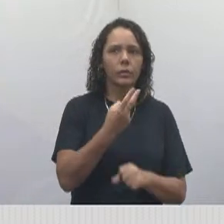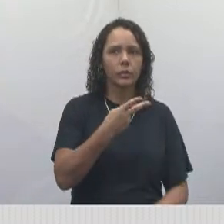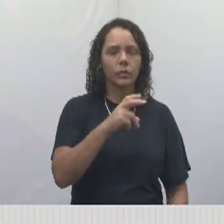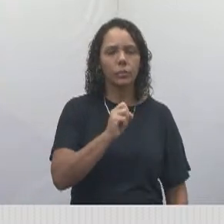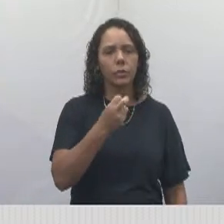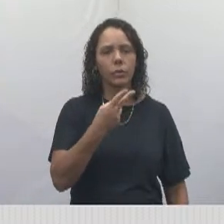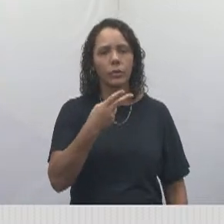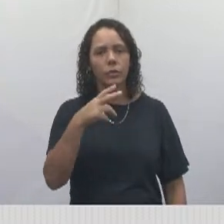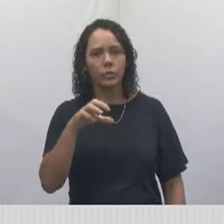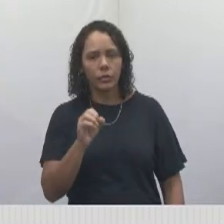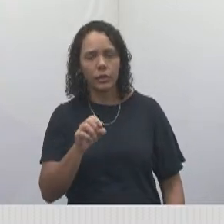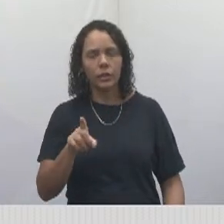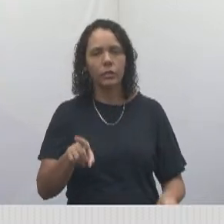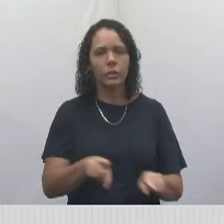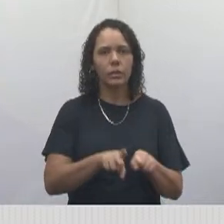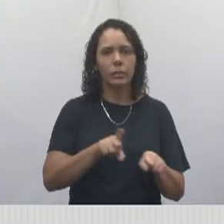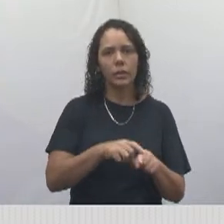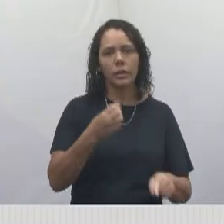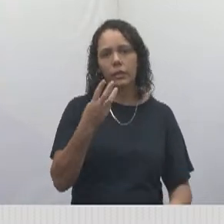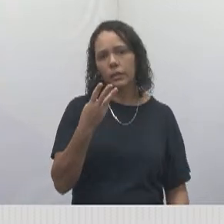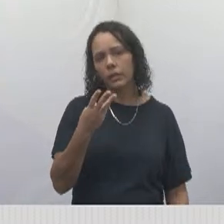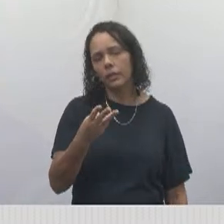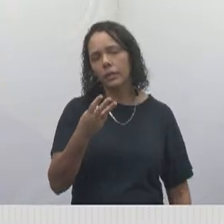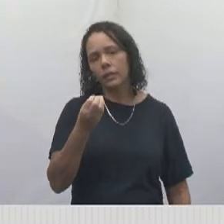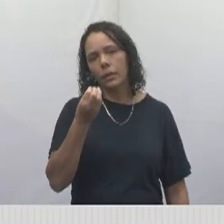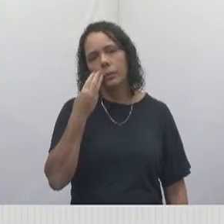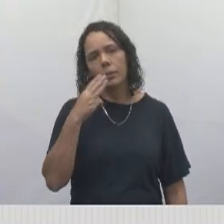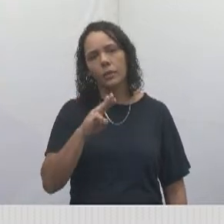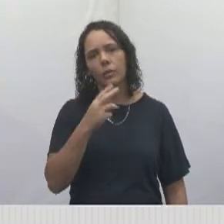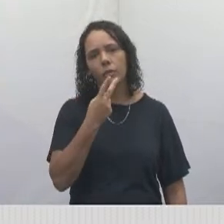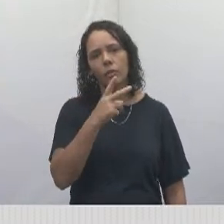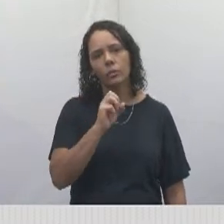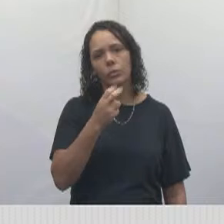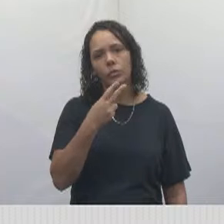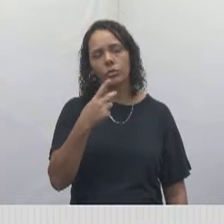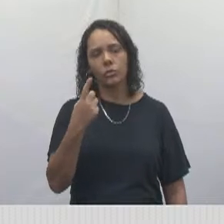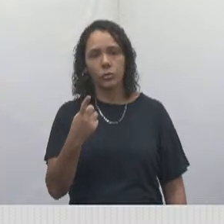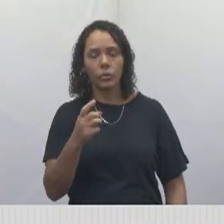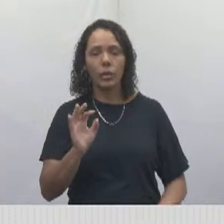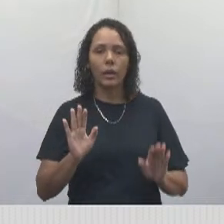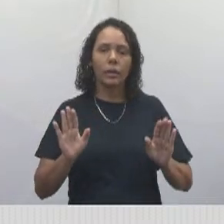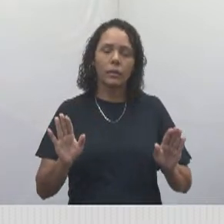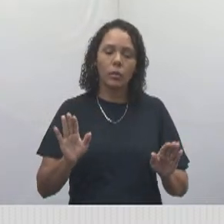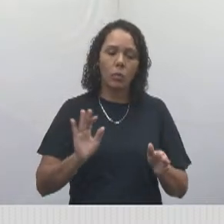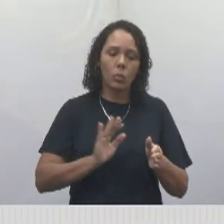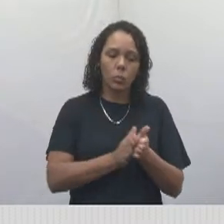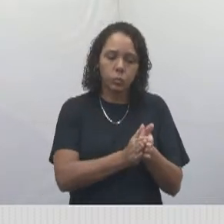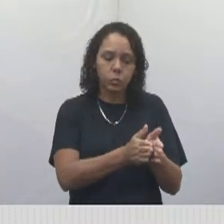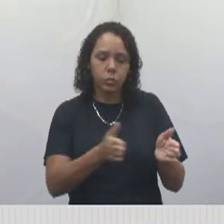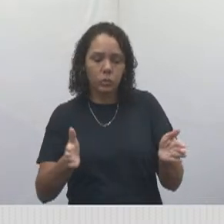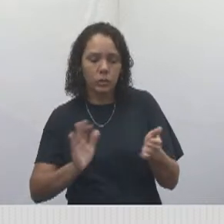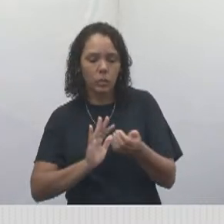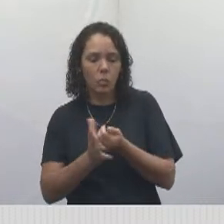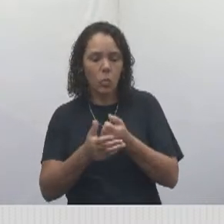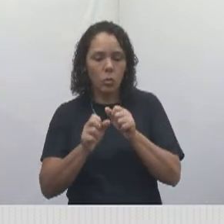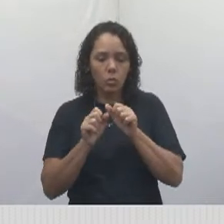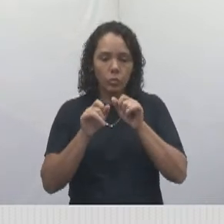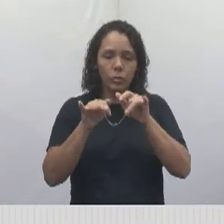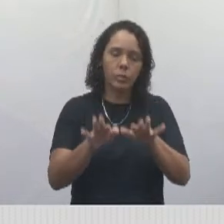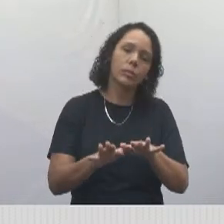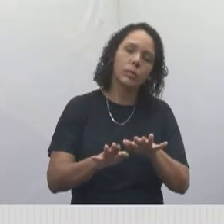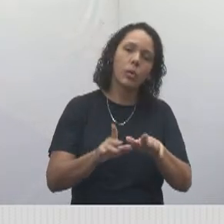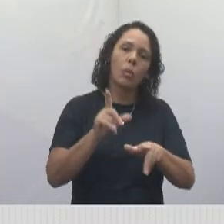em 2021. Então, a pandemia gerou para o município, para os cofres públicos, a desnecessidade